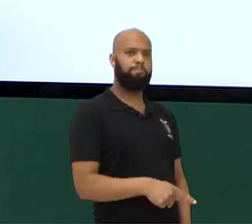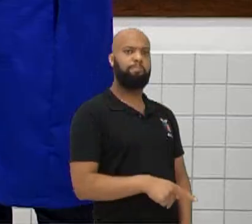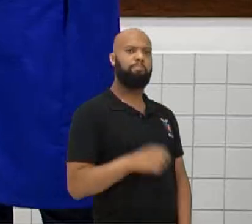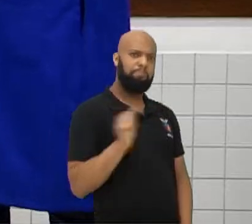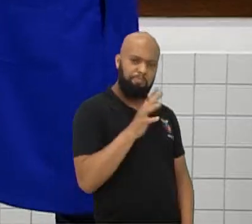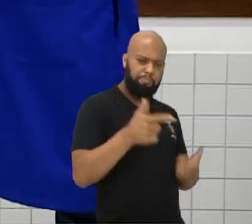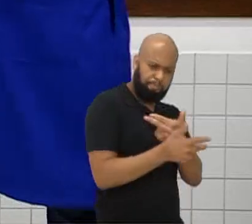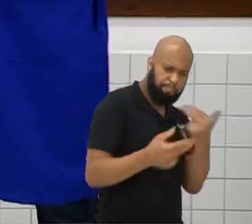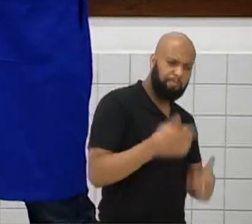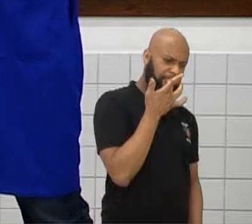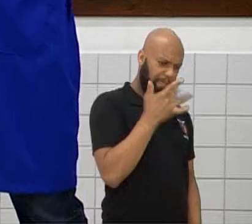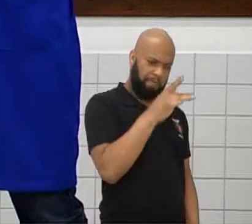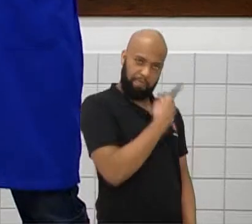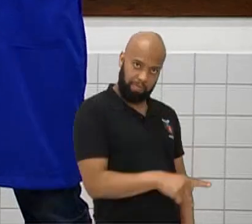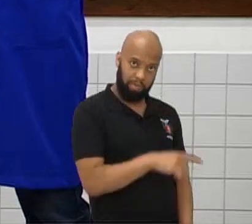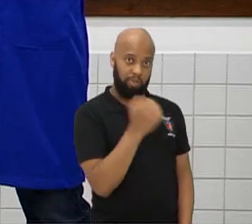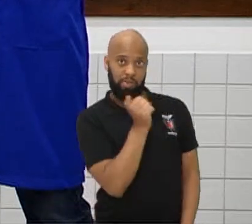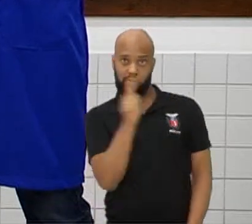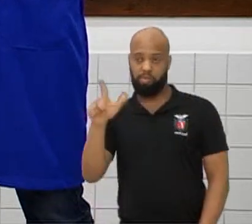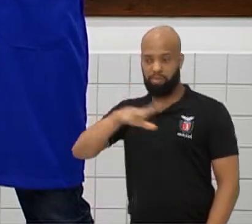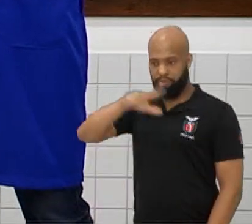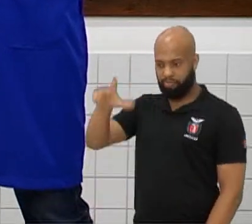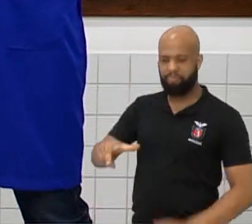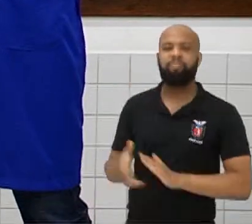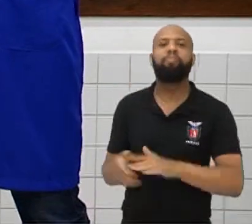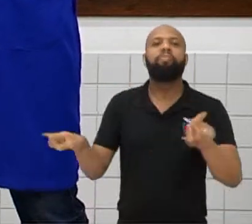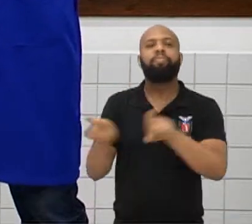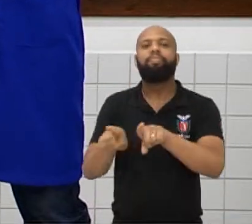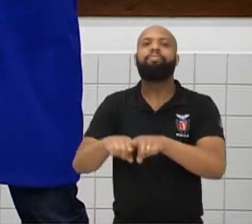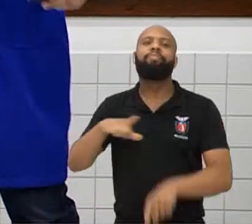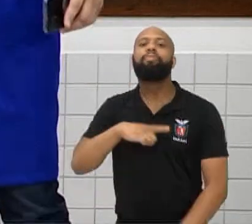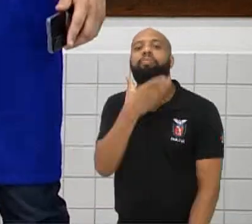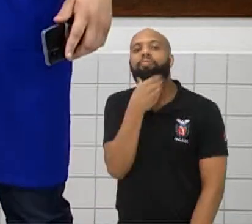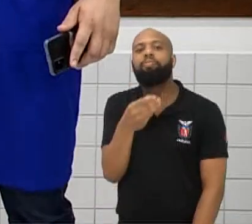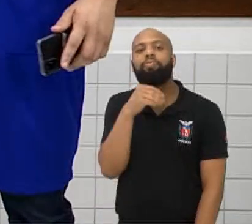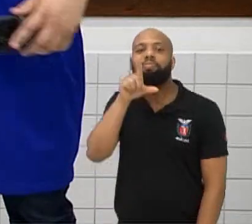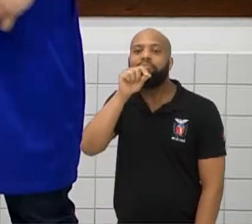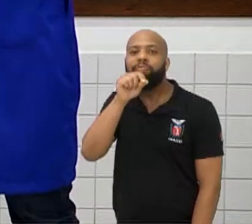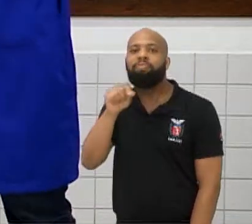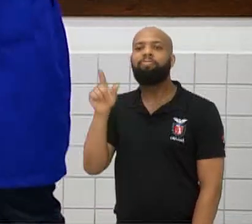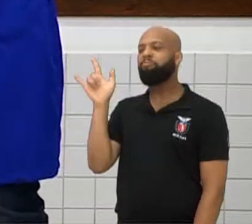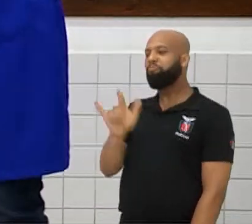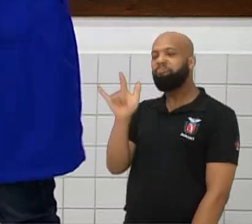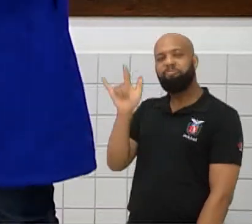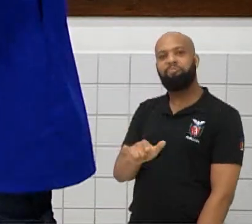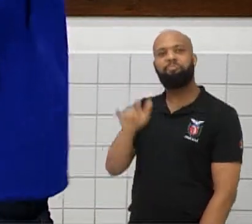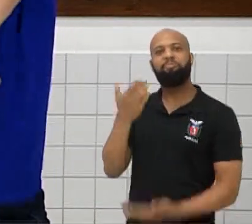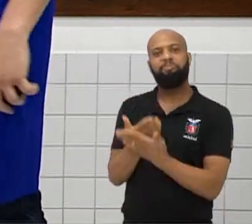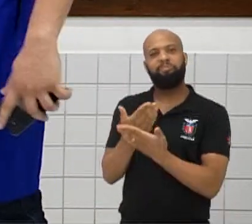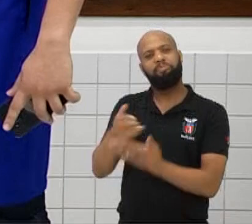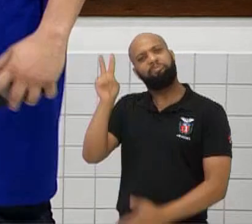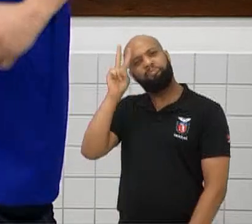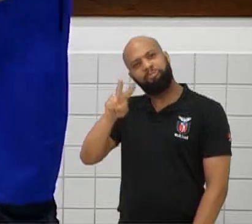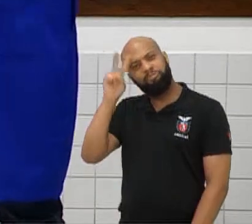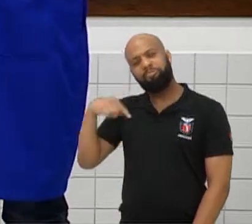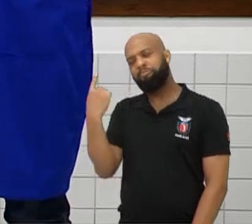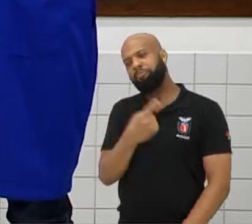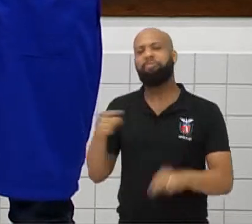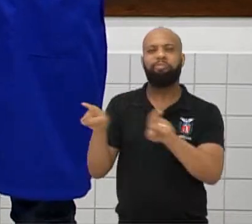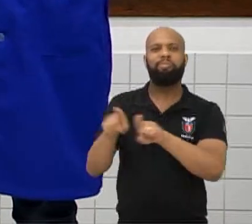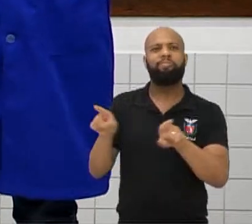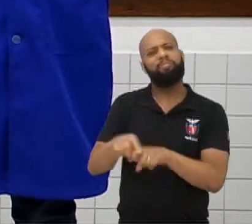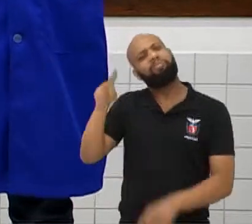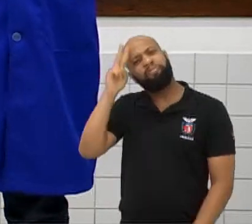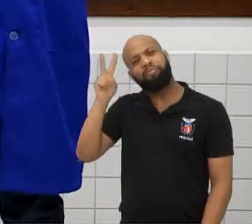em Portugal. Mateus Arcanjo, de Arapongas, você ama aula de história? A gente também ama aula de história. História é a